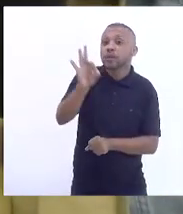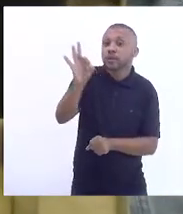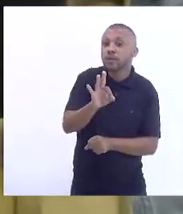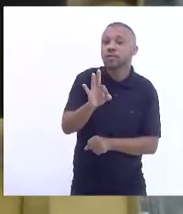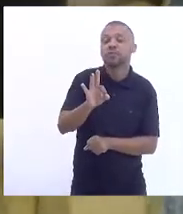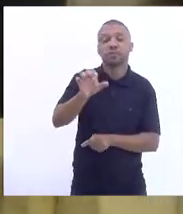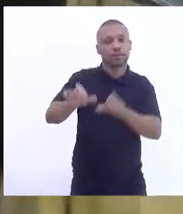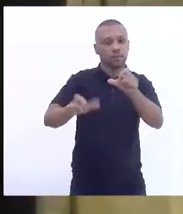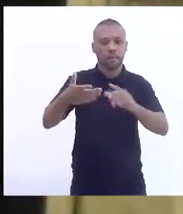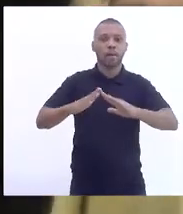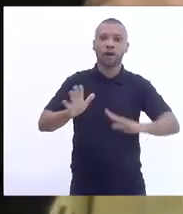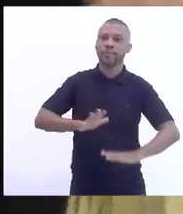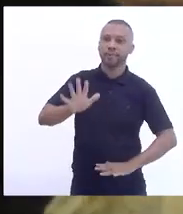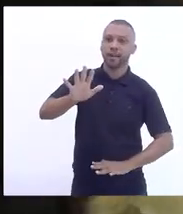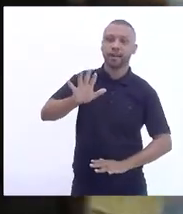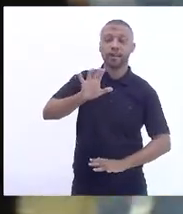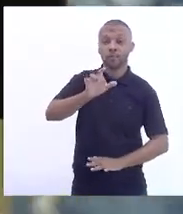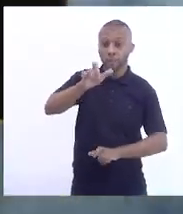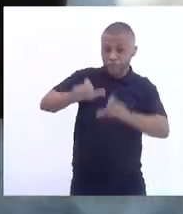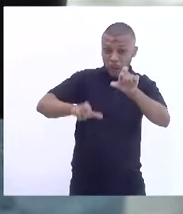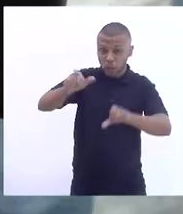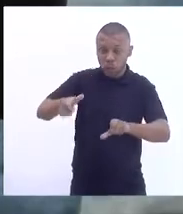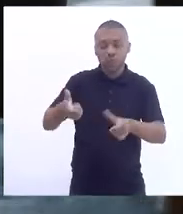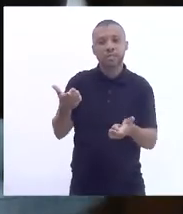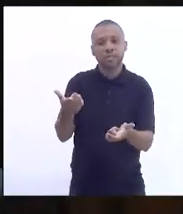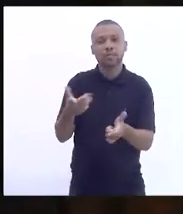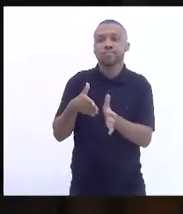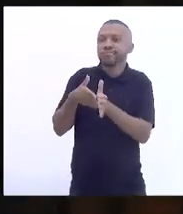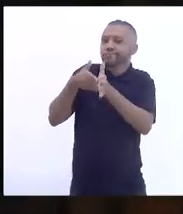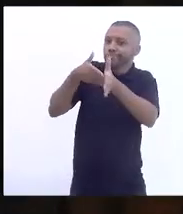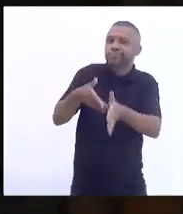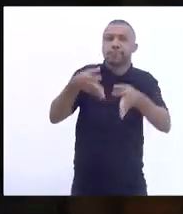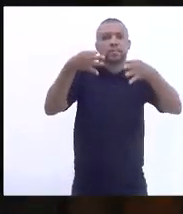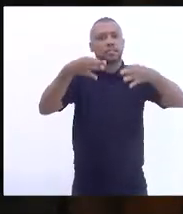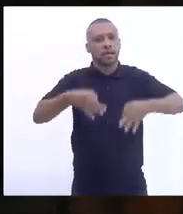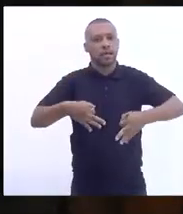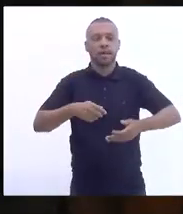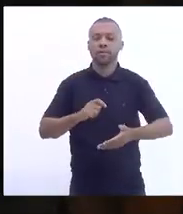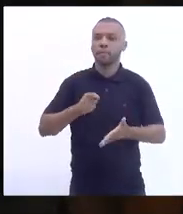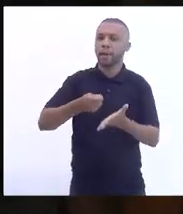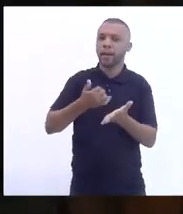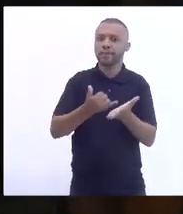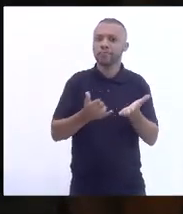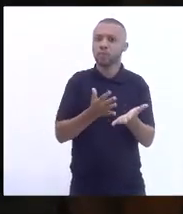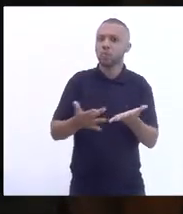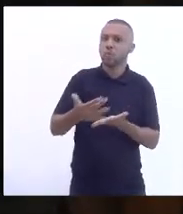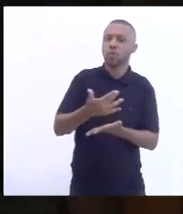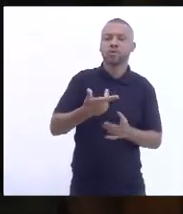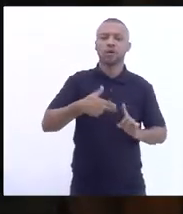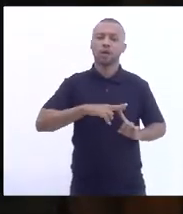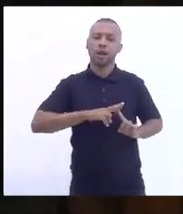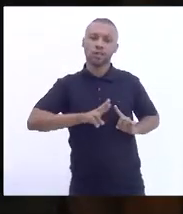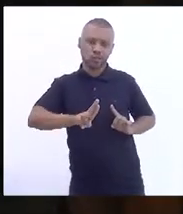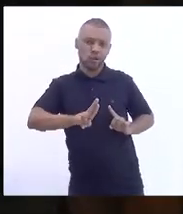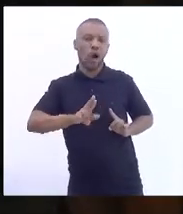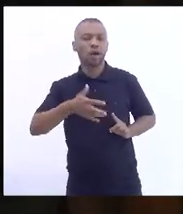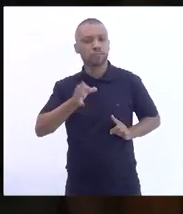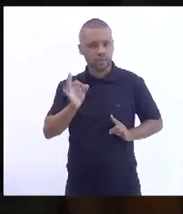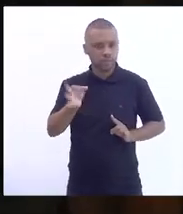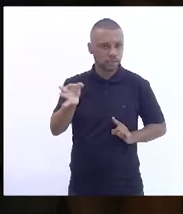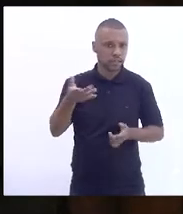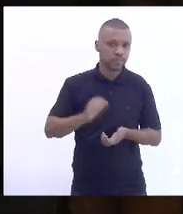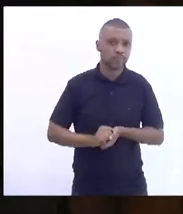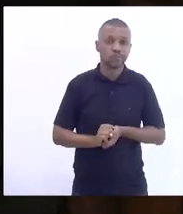de favelas são pessoas de bem São pessoas que pagam imposto são religiosos é porque